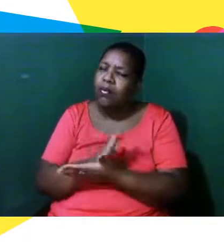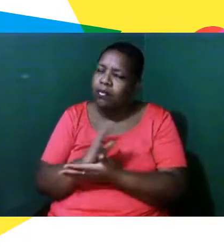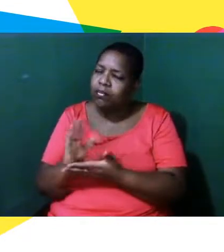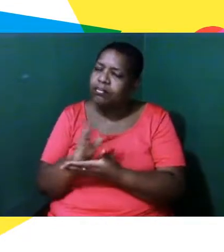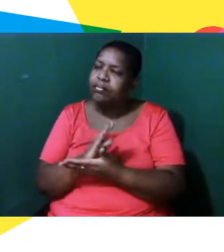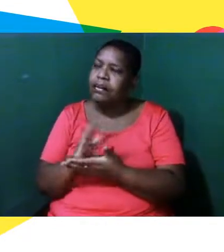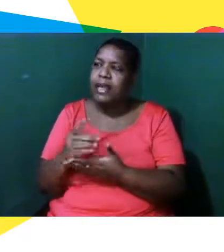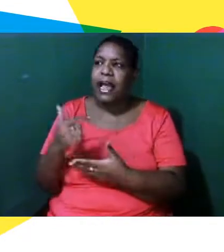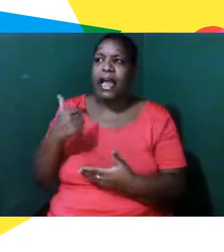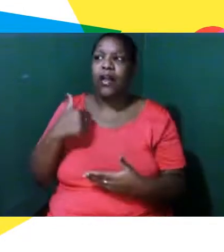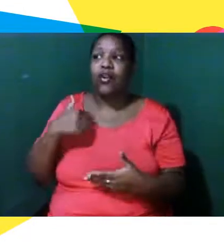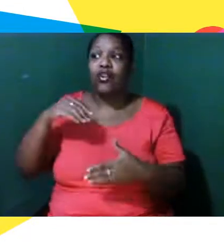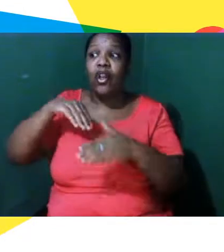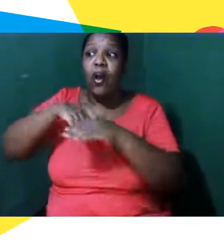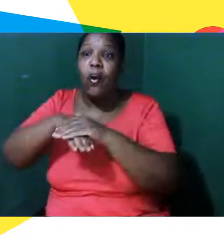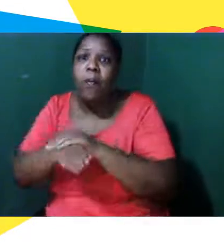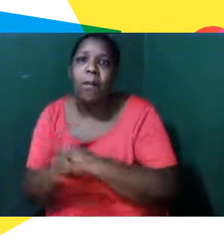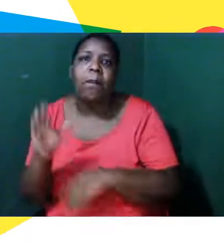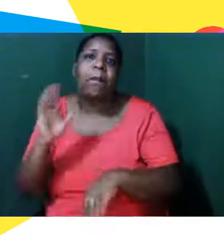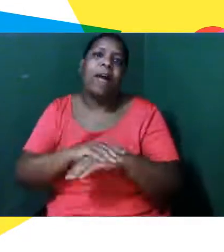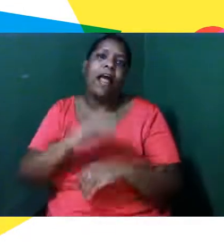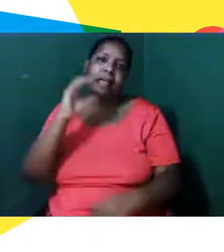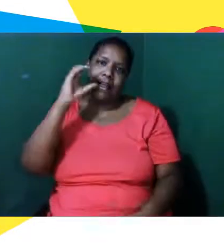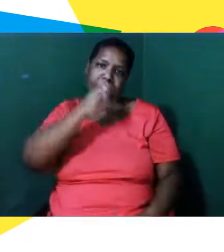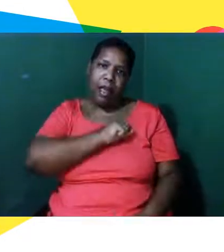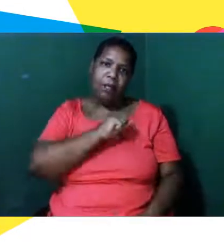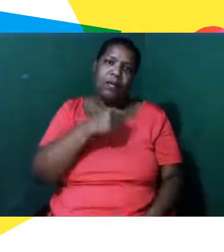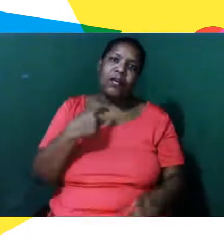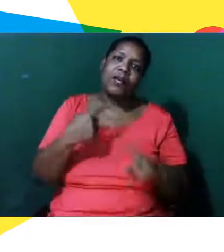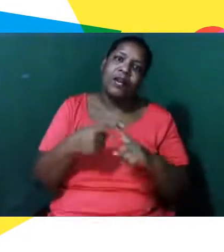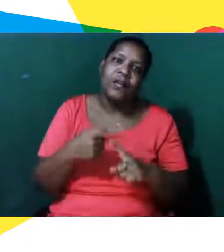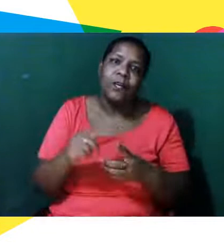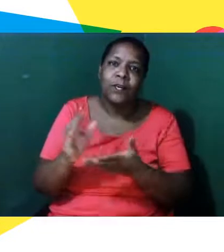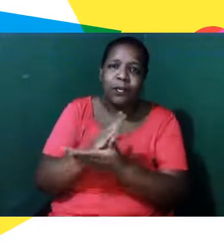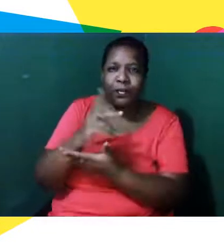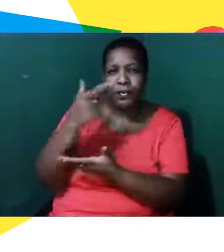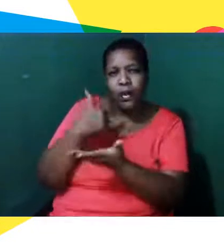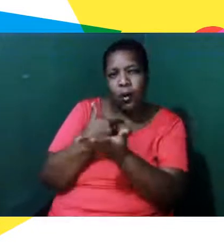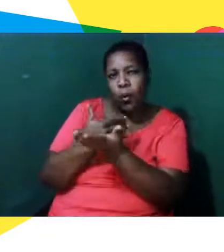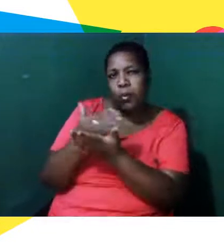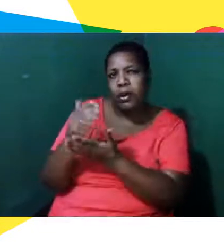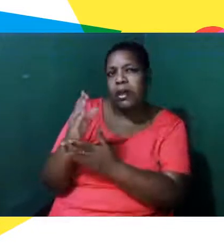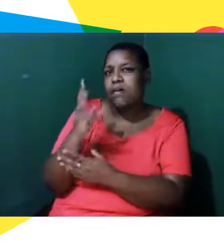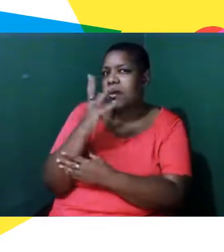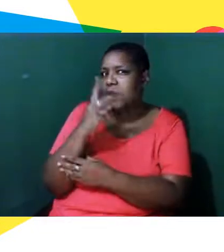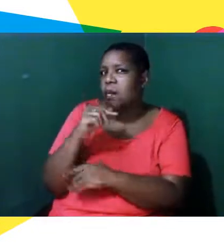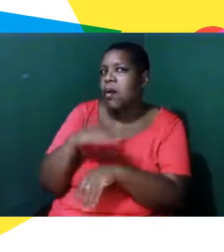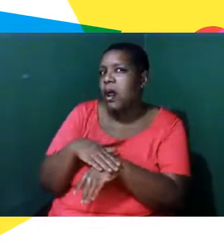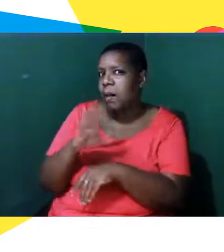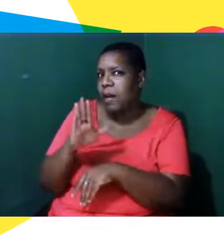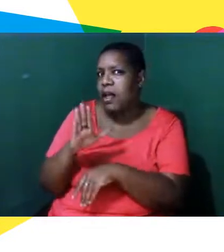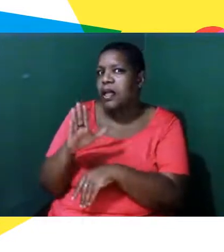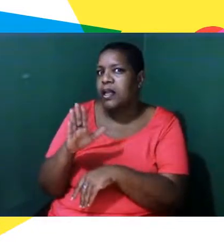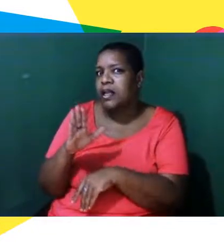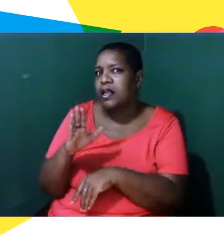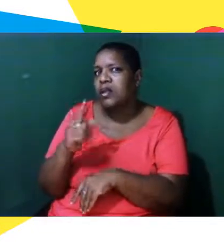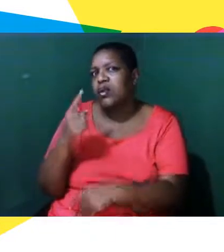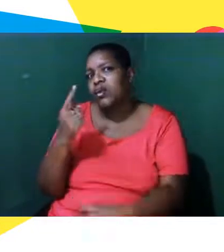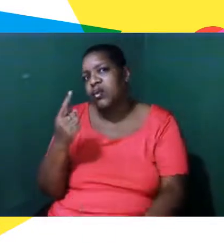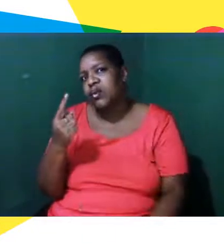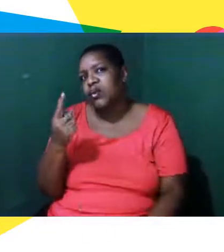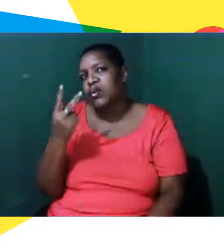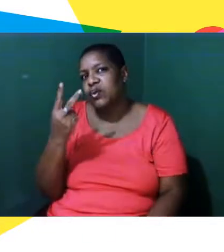eu sou condicionado ele está mais rápido às vezes quem tá começando pode demorar um pouco eu acho que assim dois